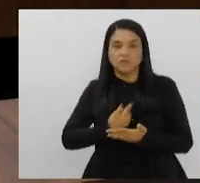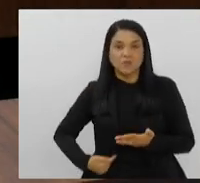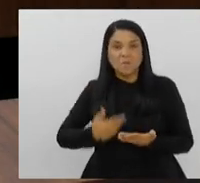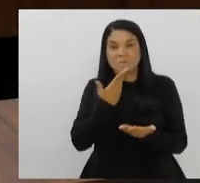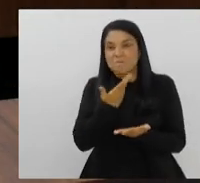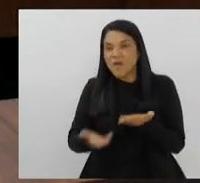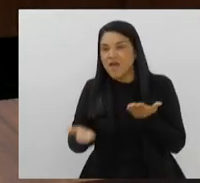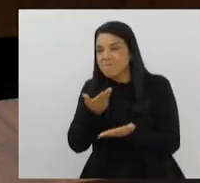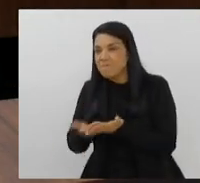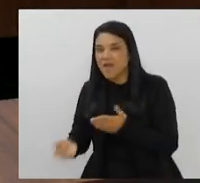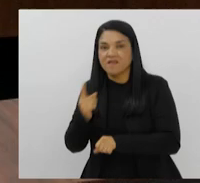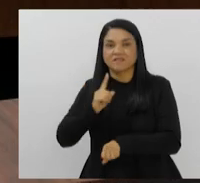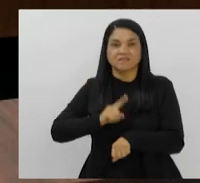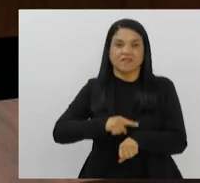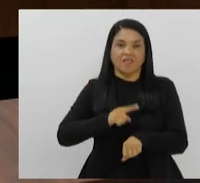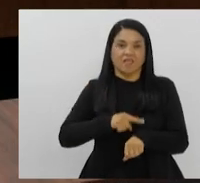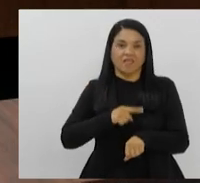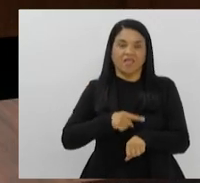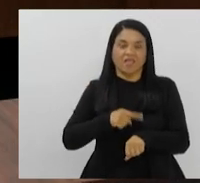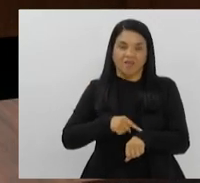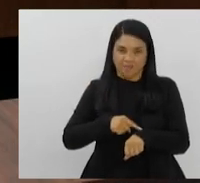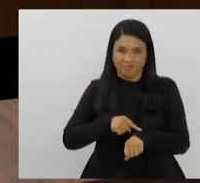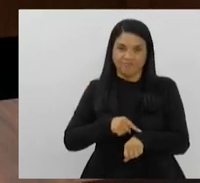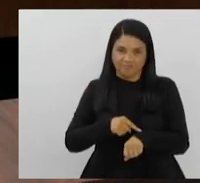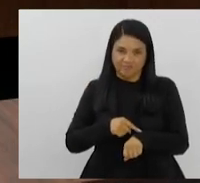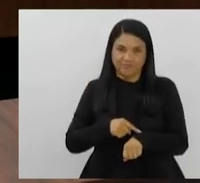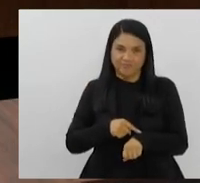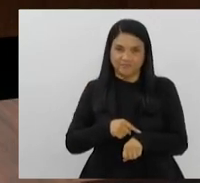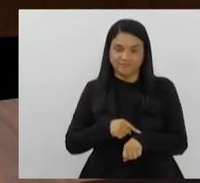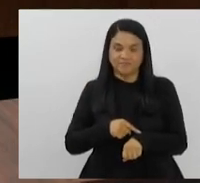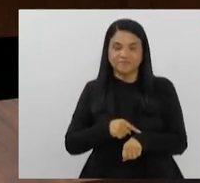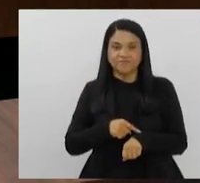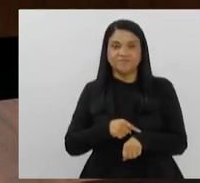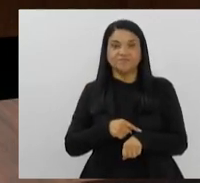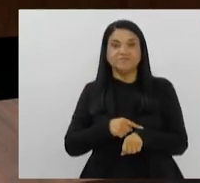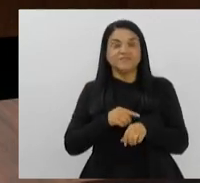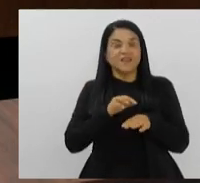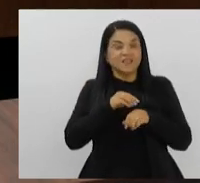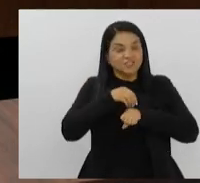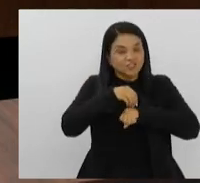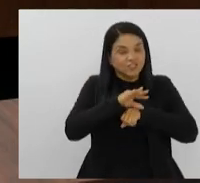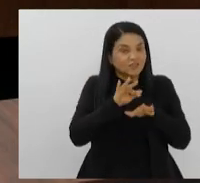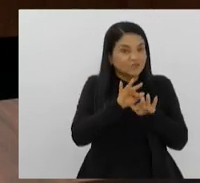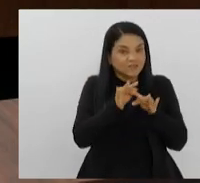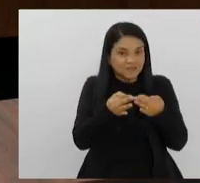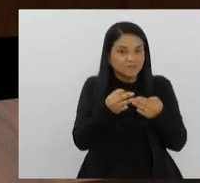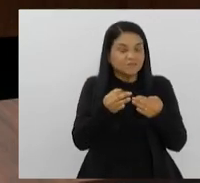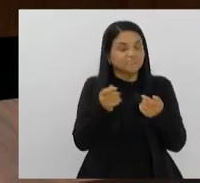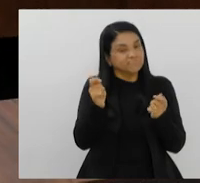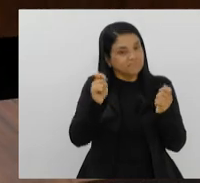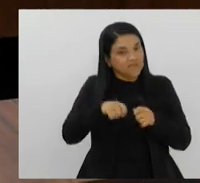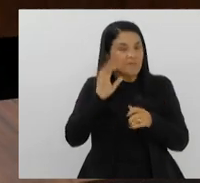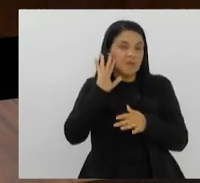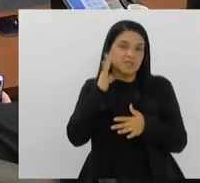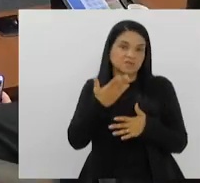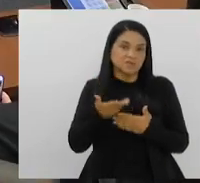de tempo, um gasto desnecessário, quando a indicação simples é para isso. Muito obrigado, presidente. Obrigado,